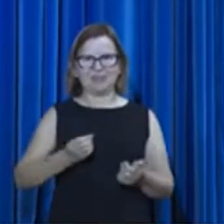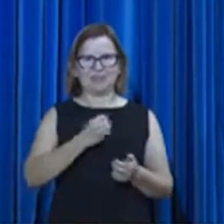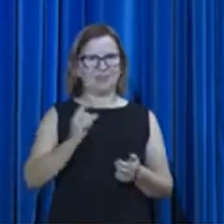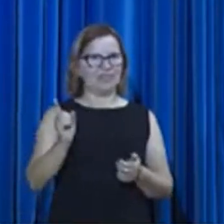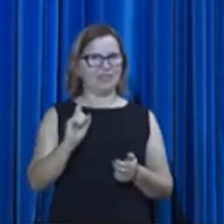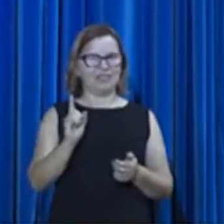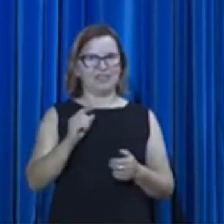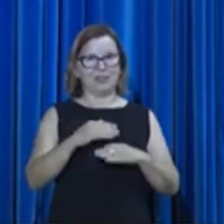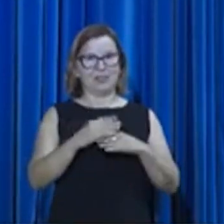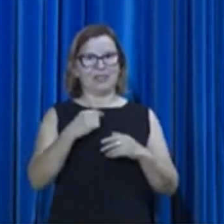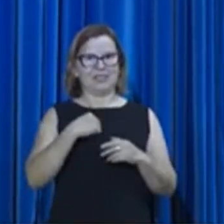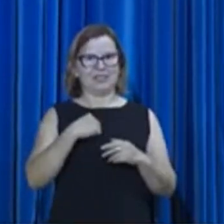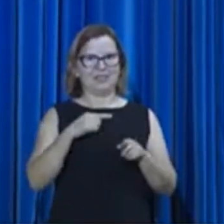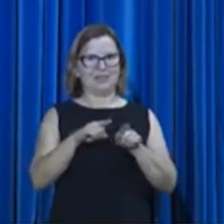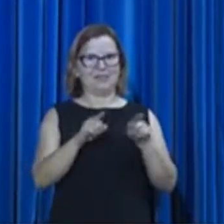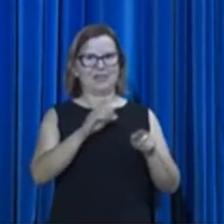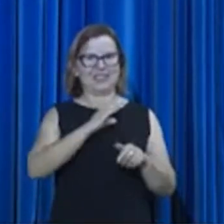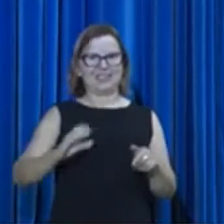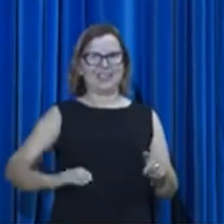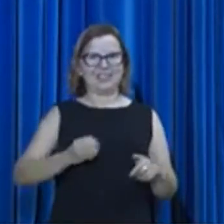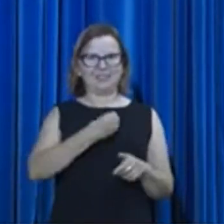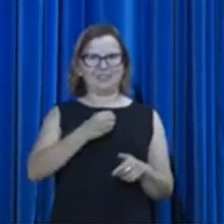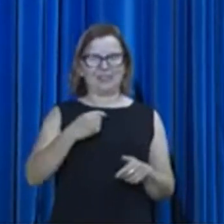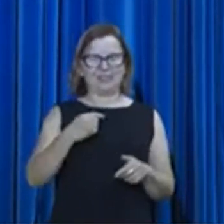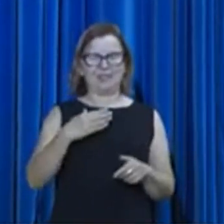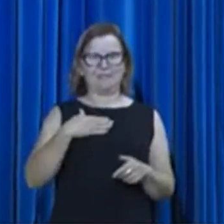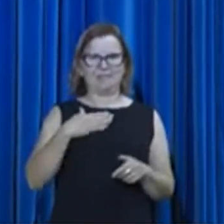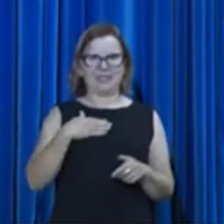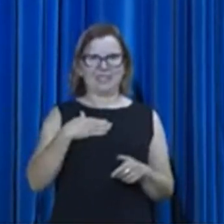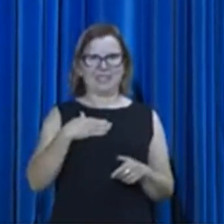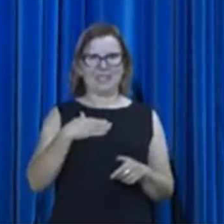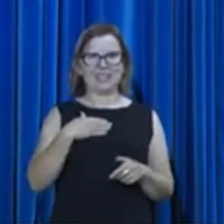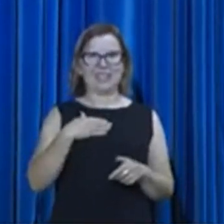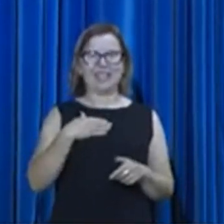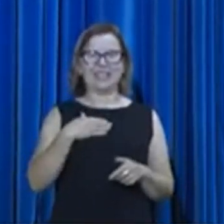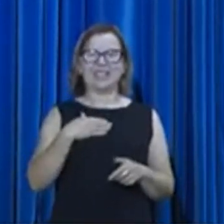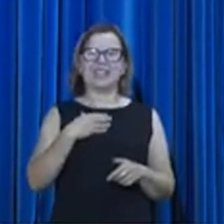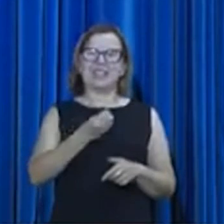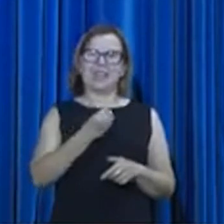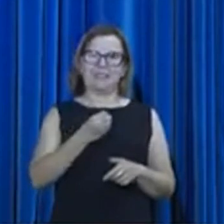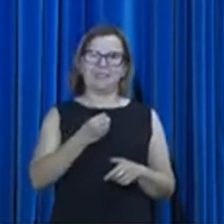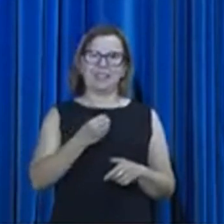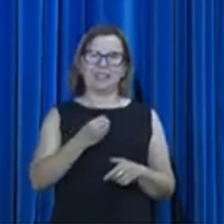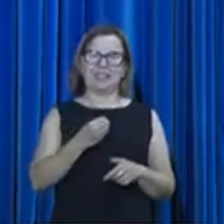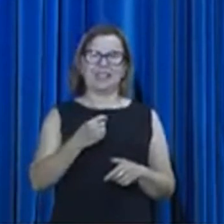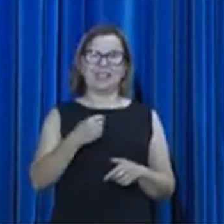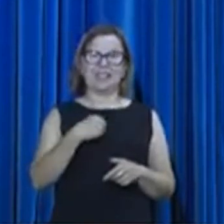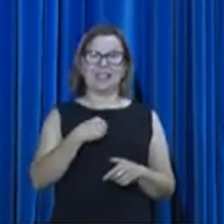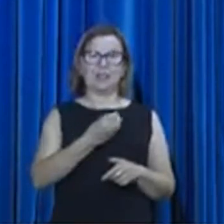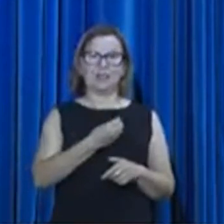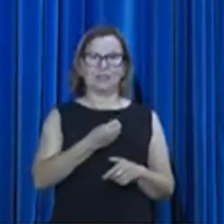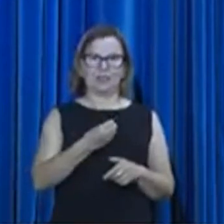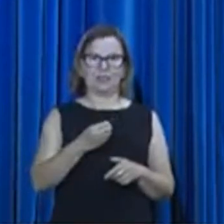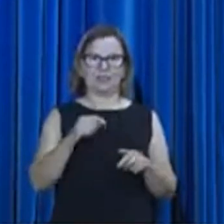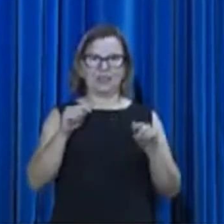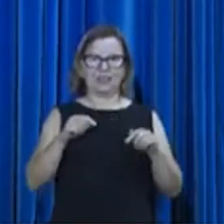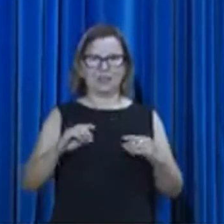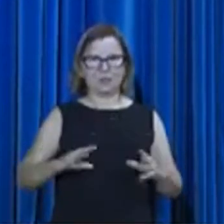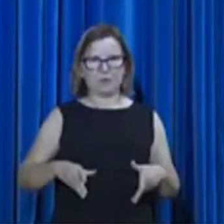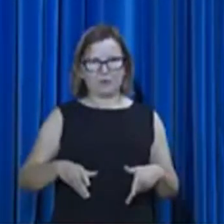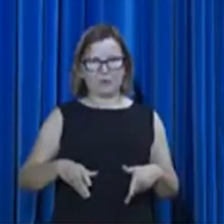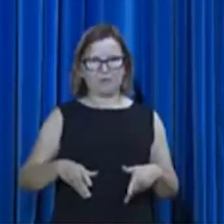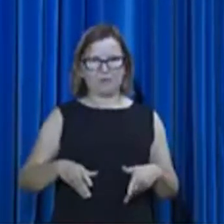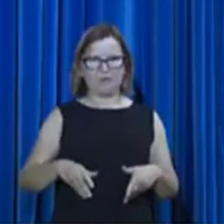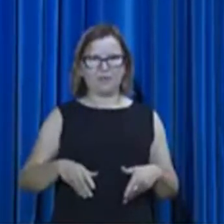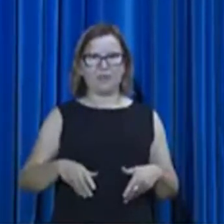mim. E a vida que agora vivo aqui na carne, eu vivo pela fé no Filho de Deus, que me amou e se entregou a si mesmo